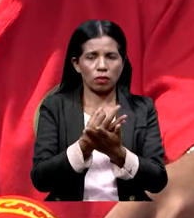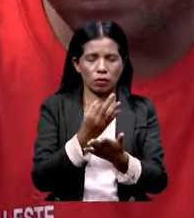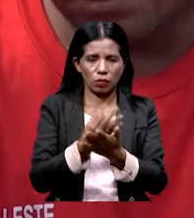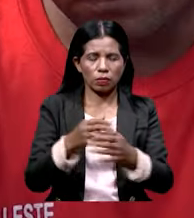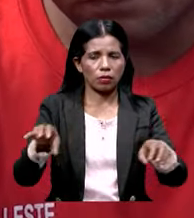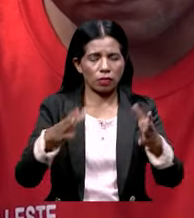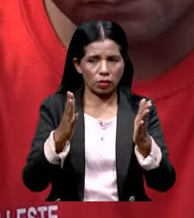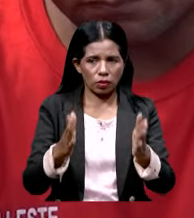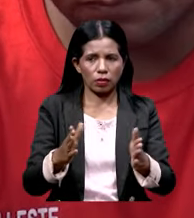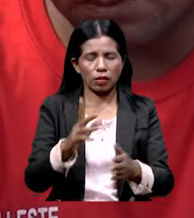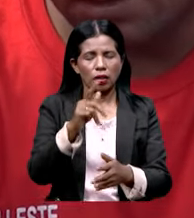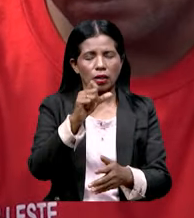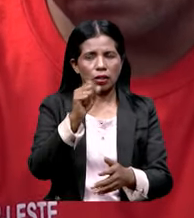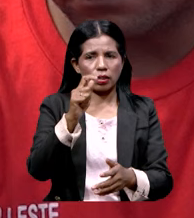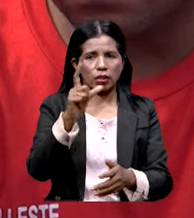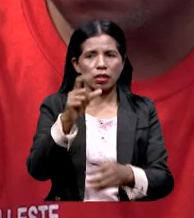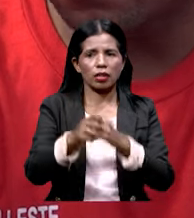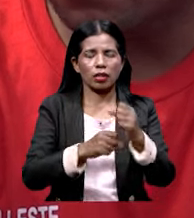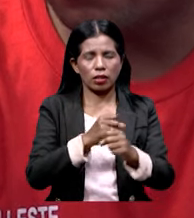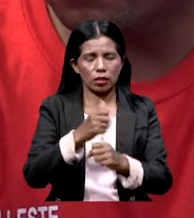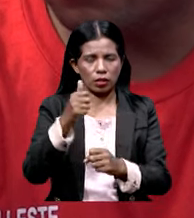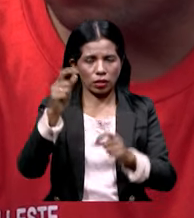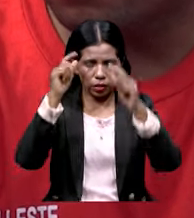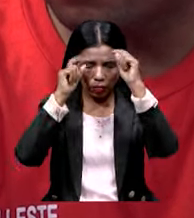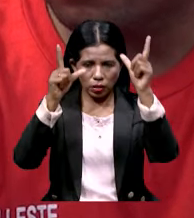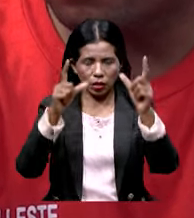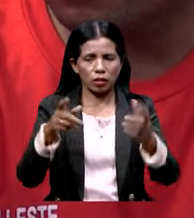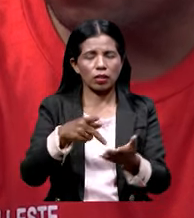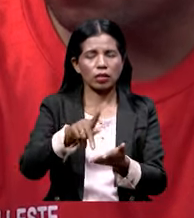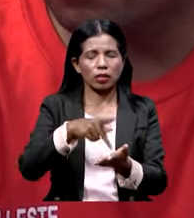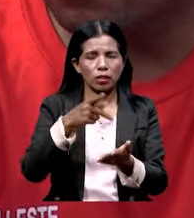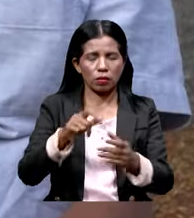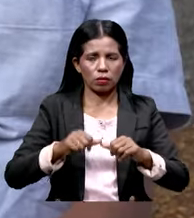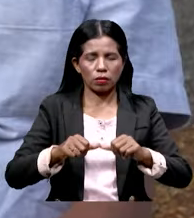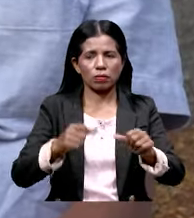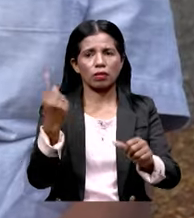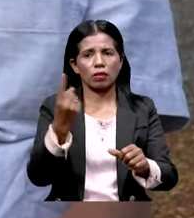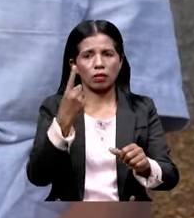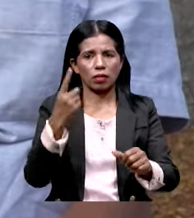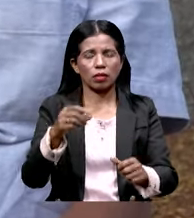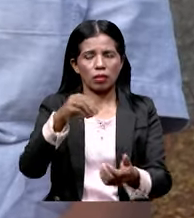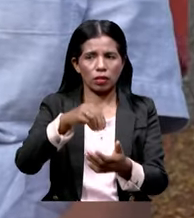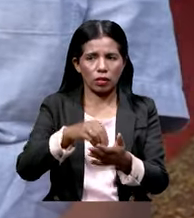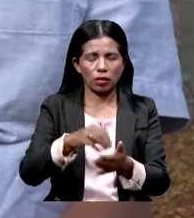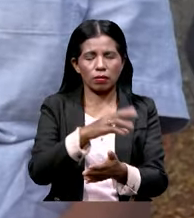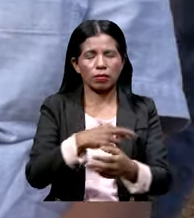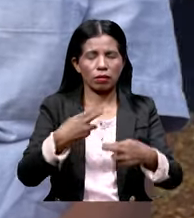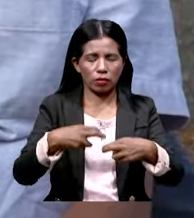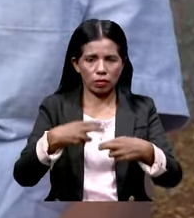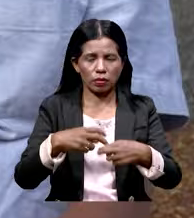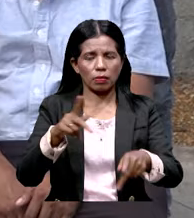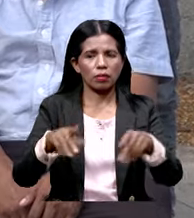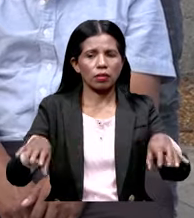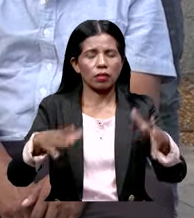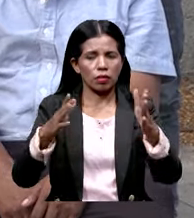sira. Tuir Kaestel, Tinan Sanuluana, Timor-Leste, e salário mínimo continua marca passo. Não se cria na fatin risco para trabalhador sira,